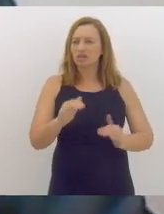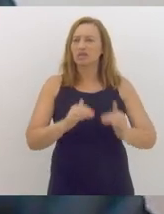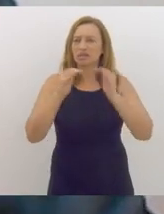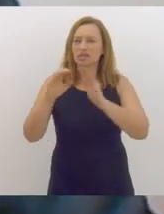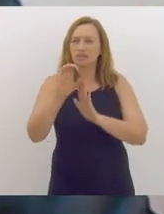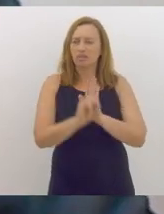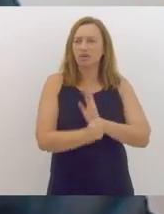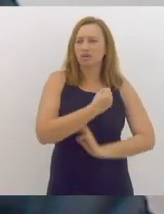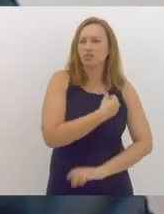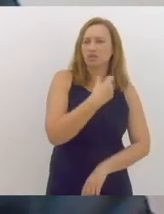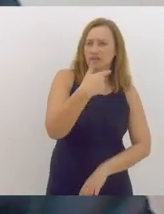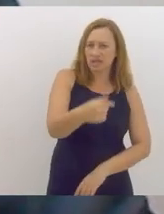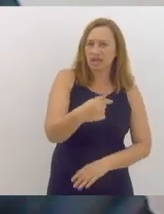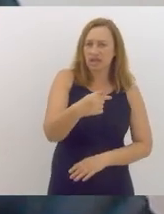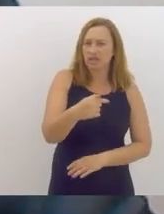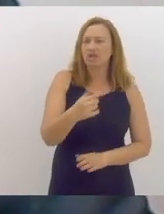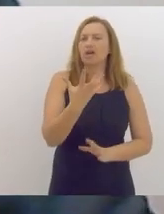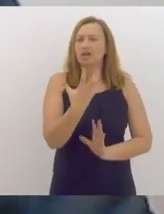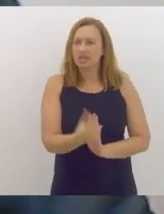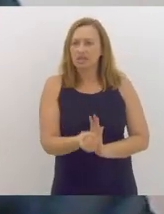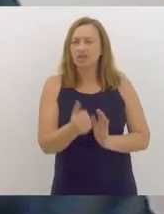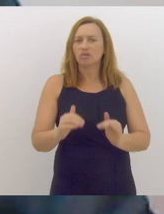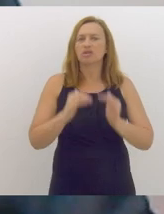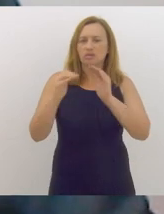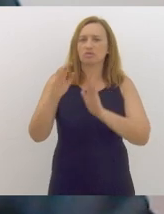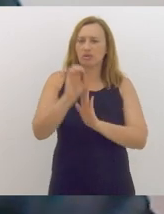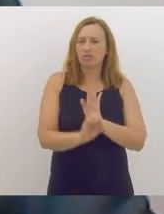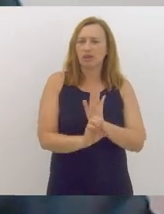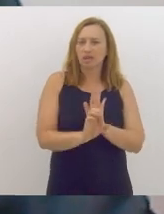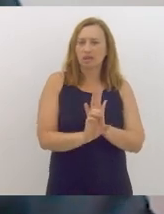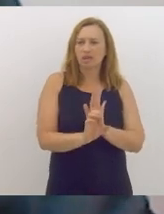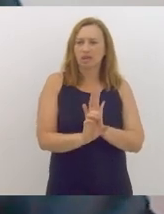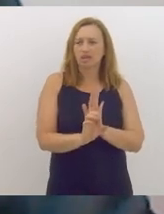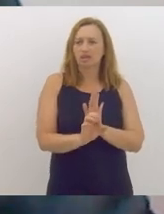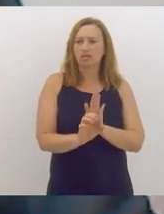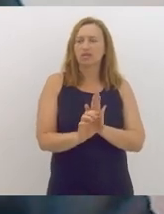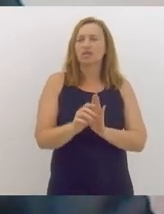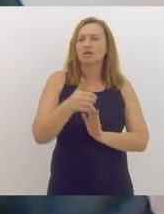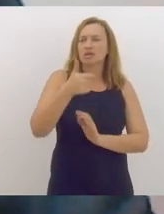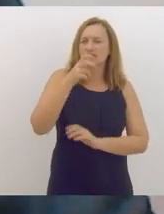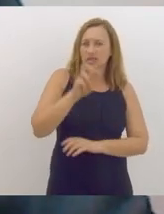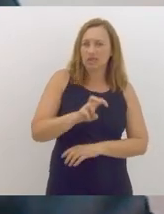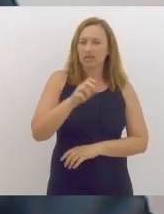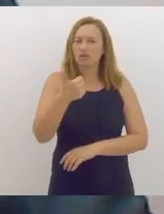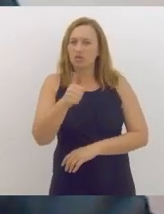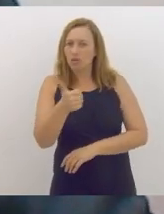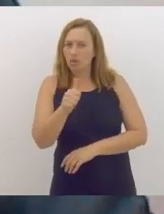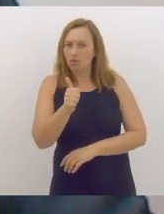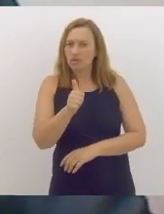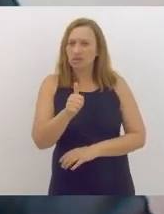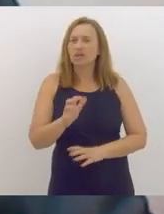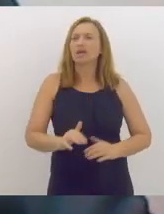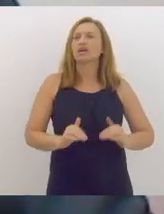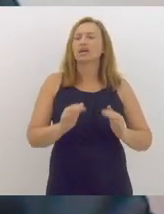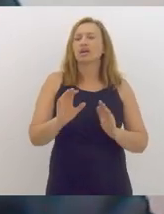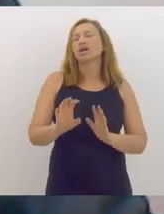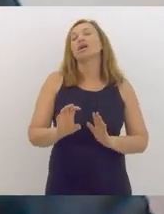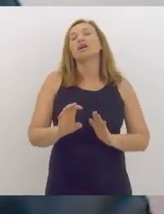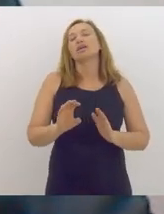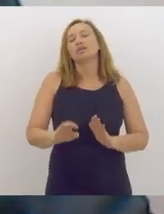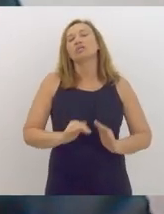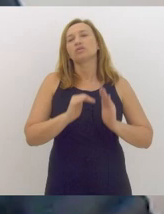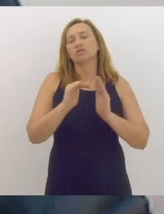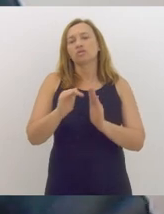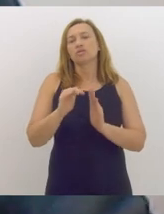emenda número 7, favorável com subemenda aglutinativa às emendas de número 5 e 11, favorável com